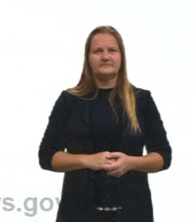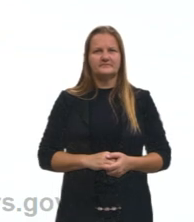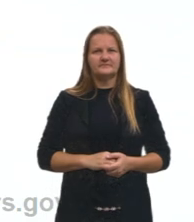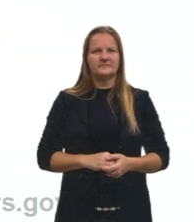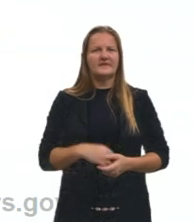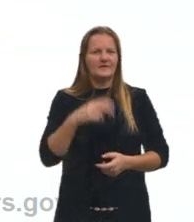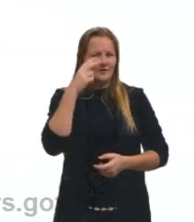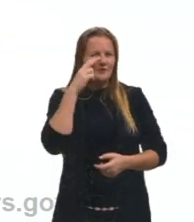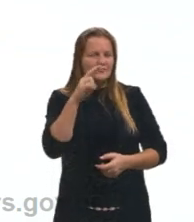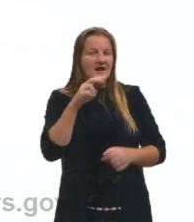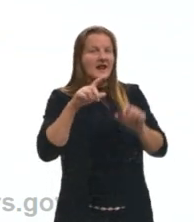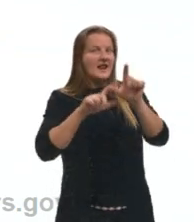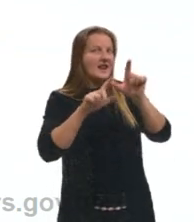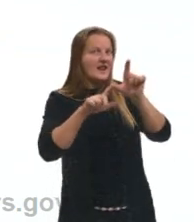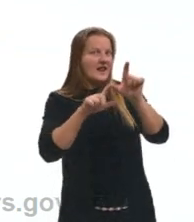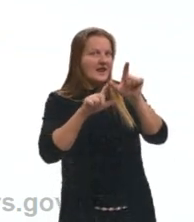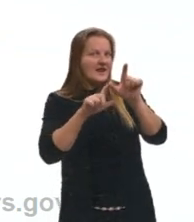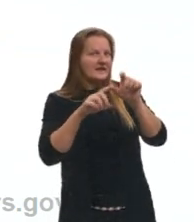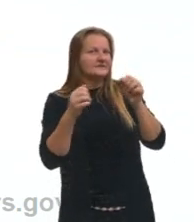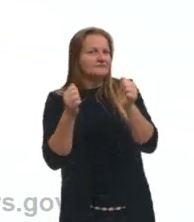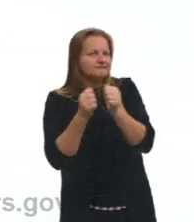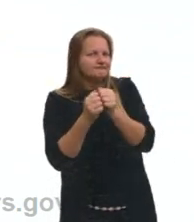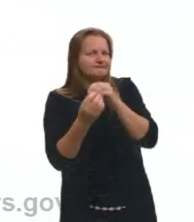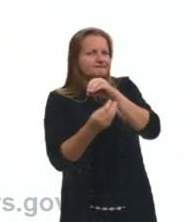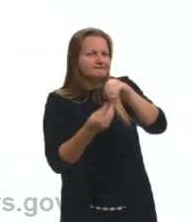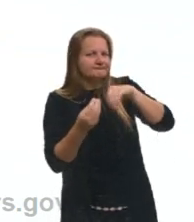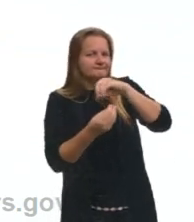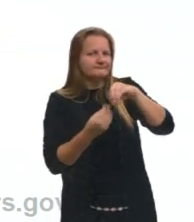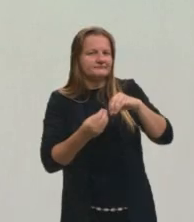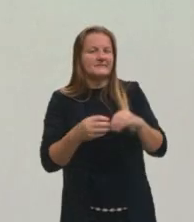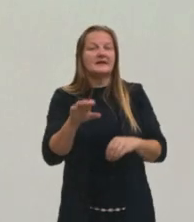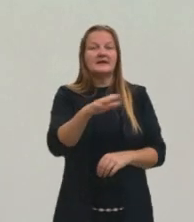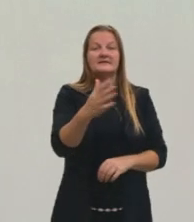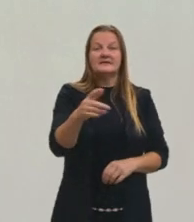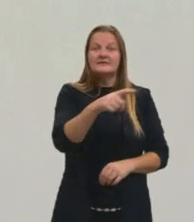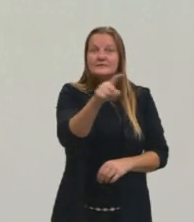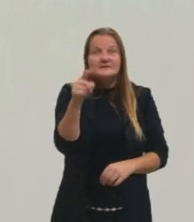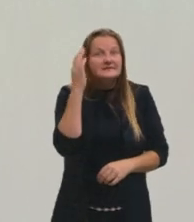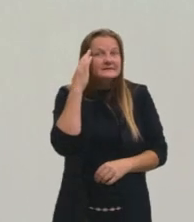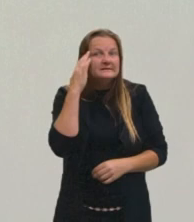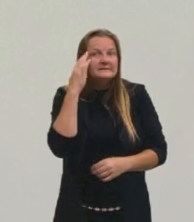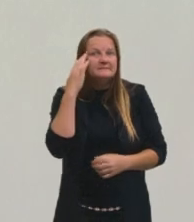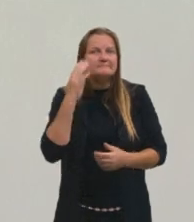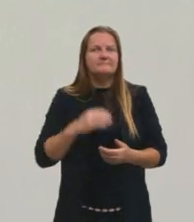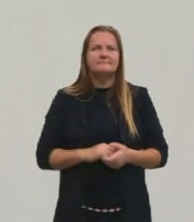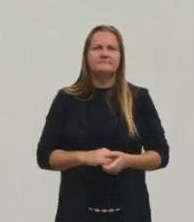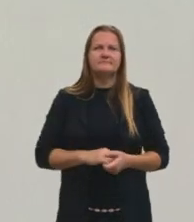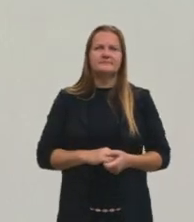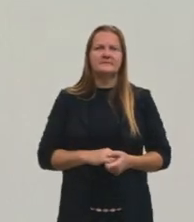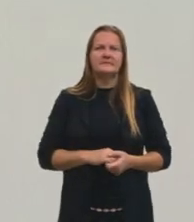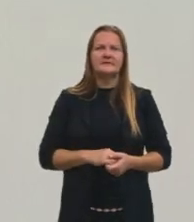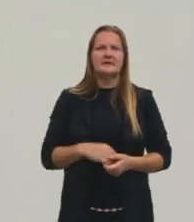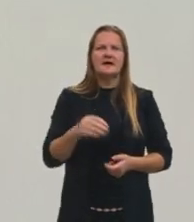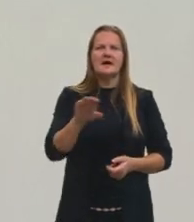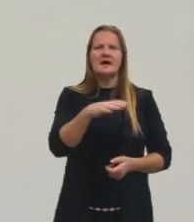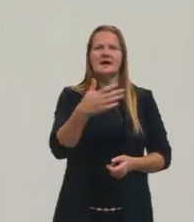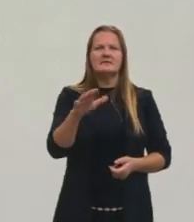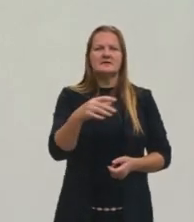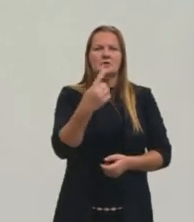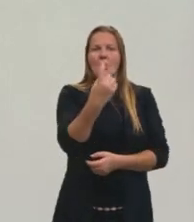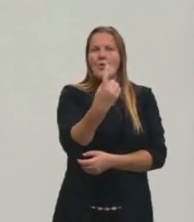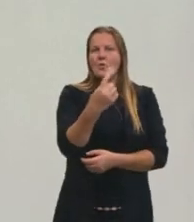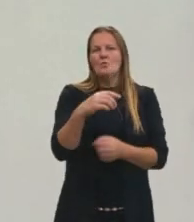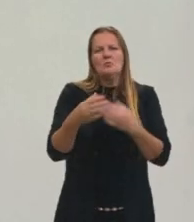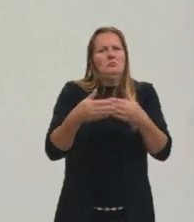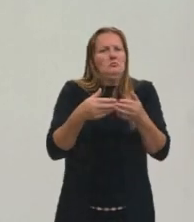letra lá no meio das contas porque é só para dizer para vocês que eu não preciso ter sempre um aqui